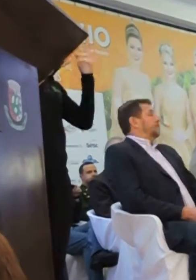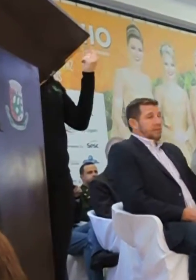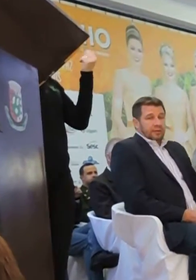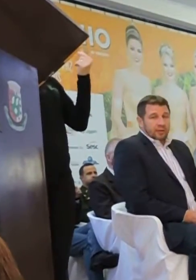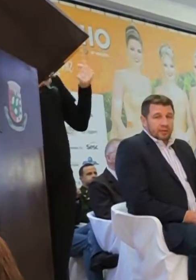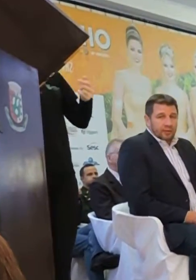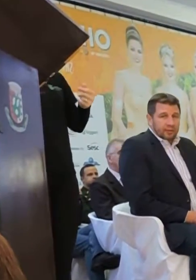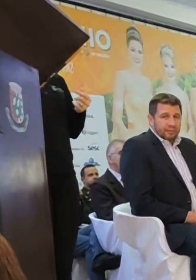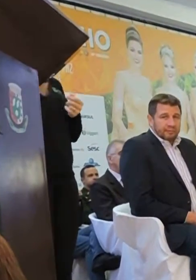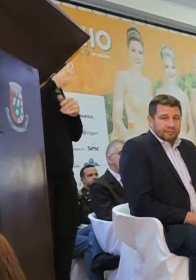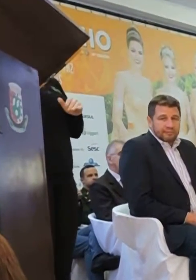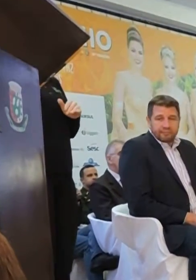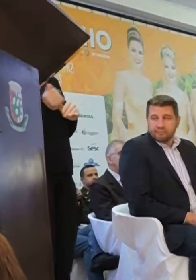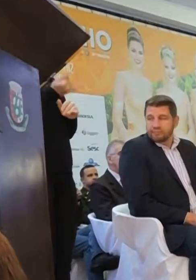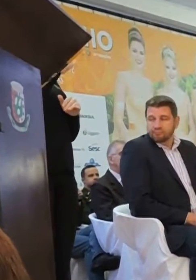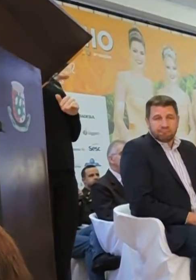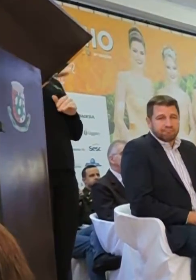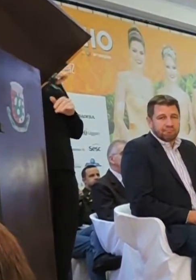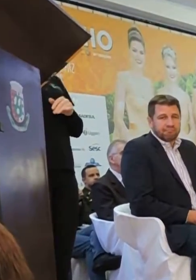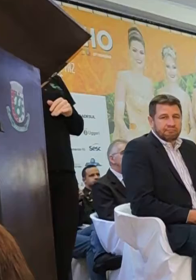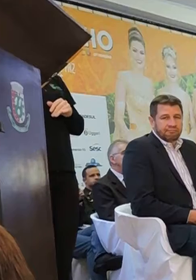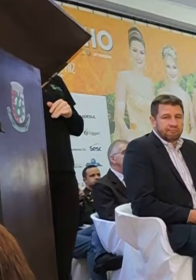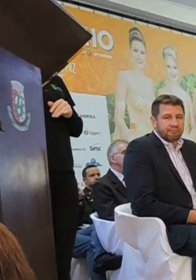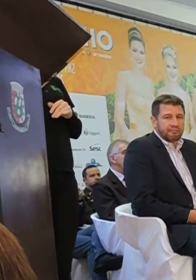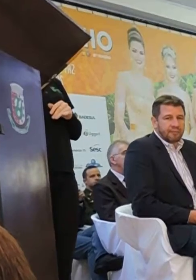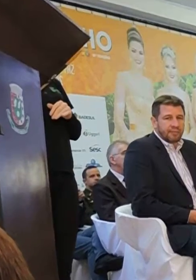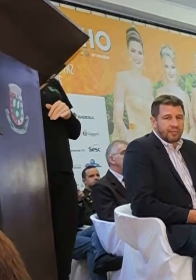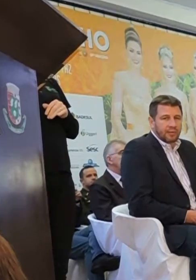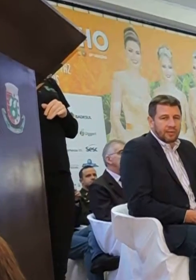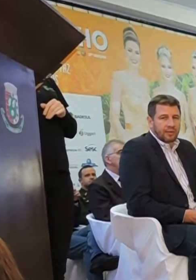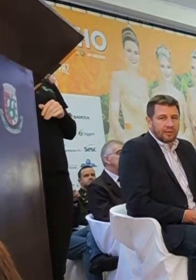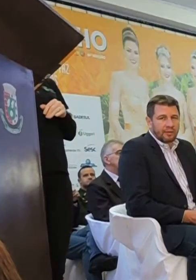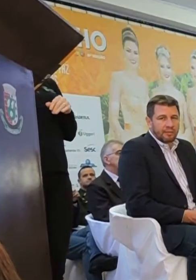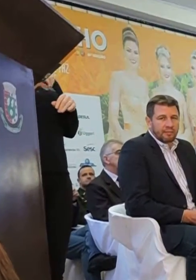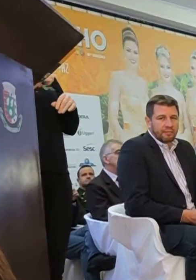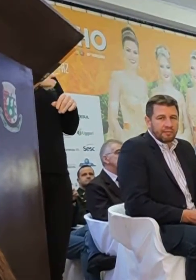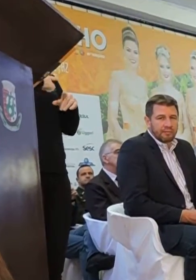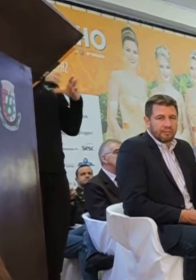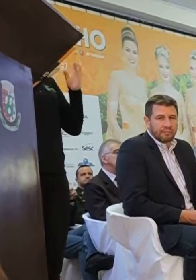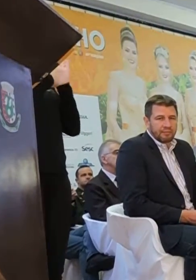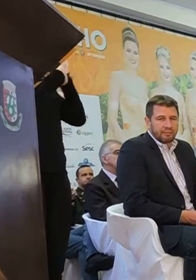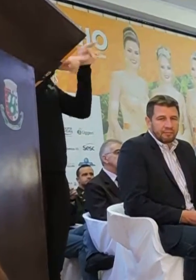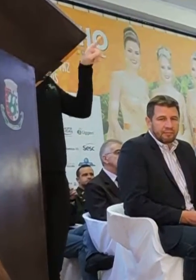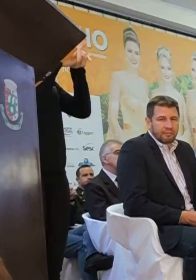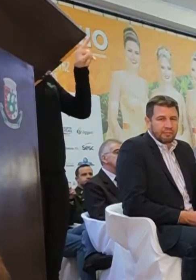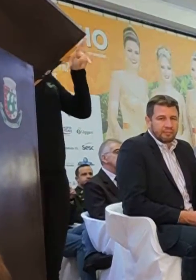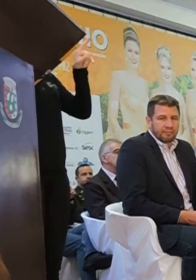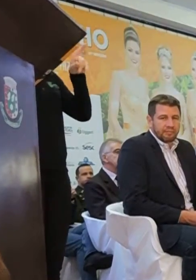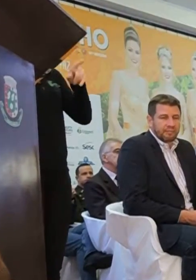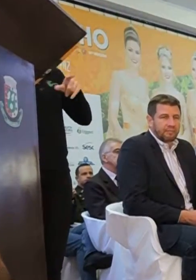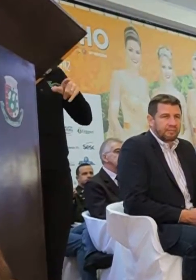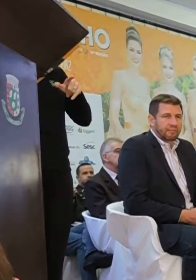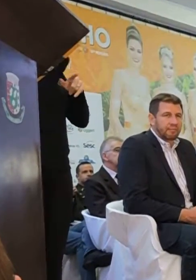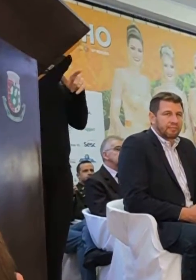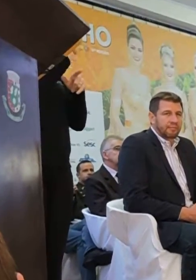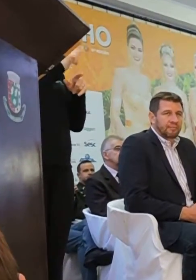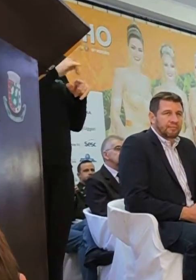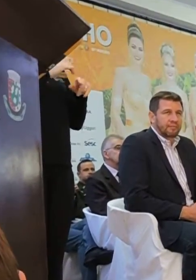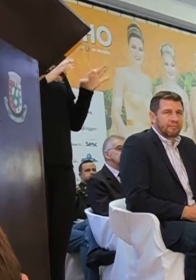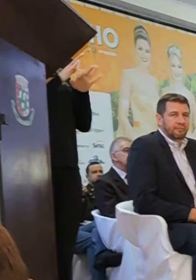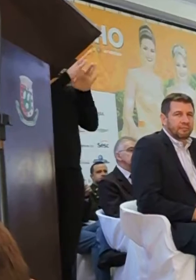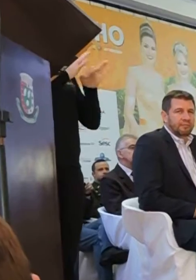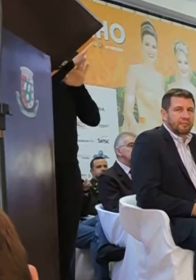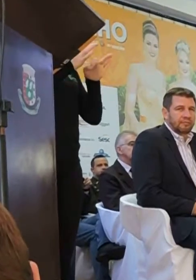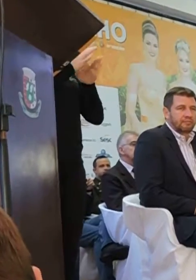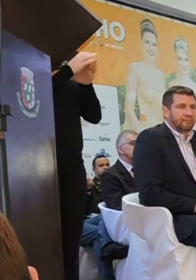novas possibilidades. Além do turismo e do agronegócio, temos mostrado capacidade para incrementarmos na